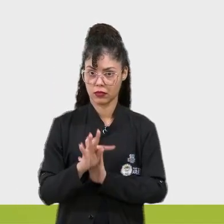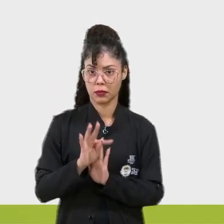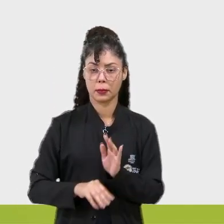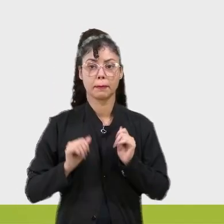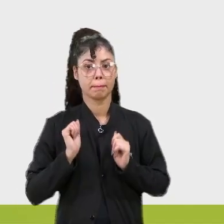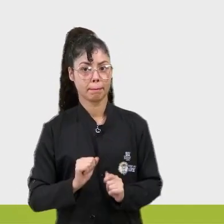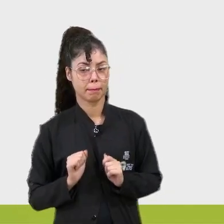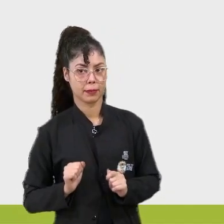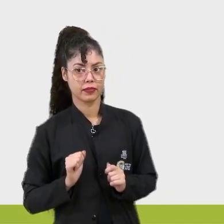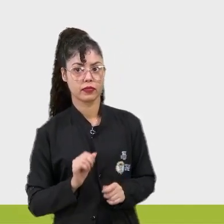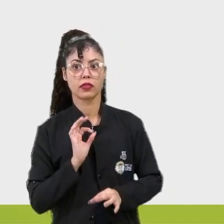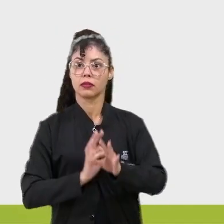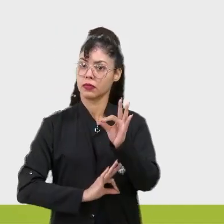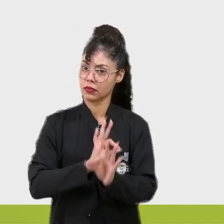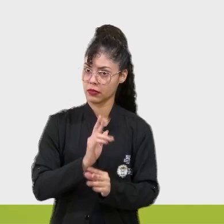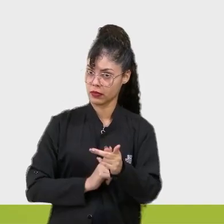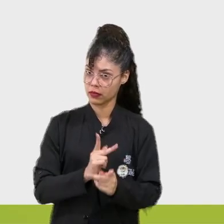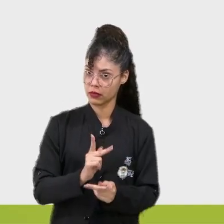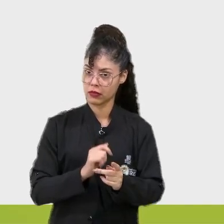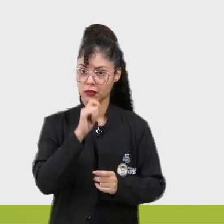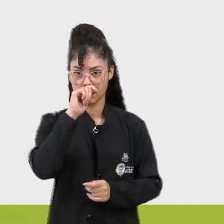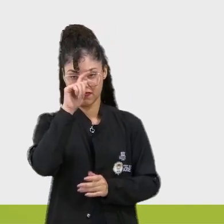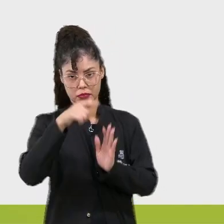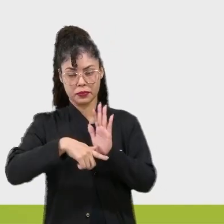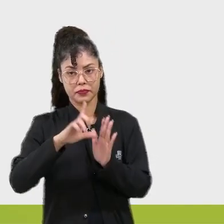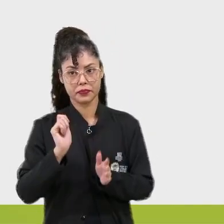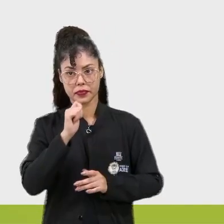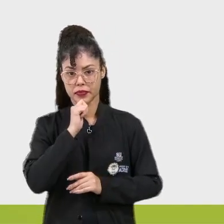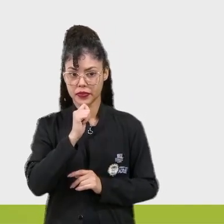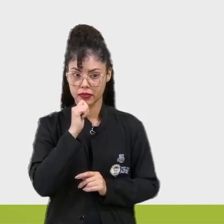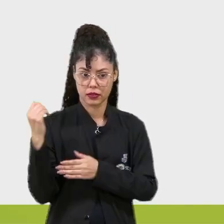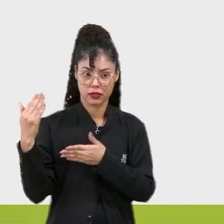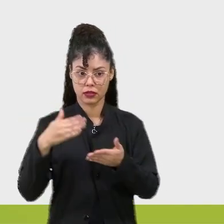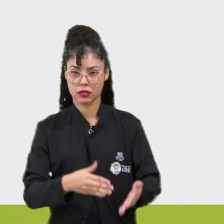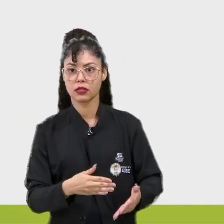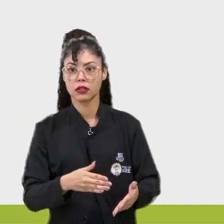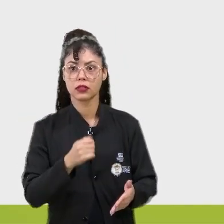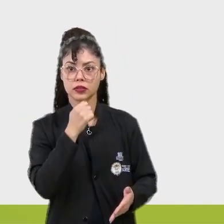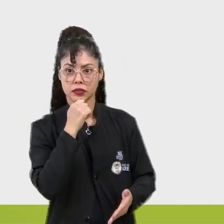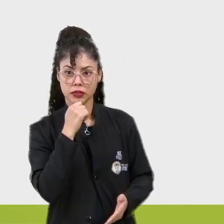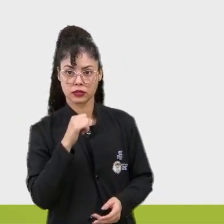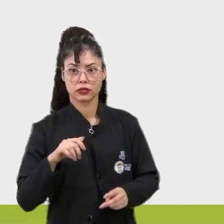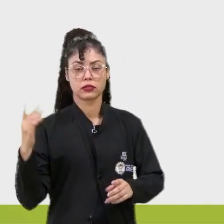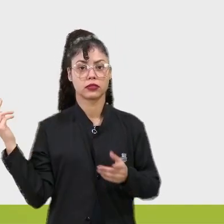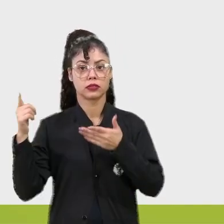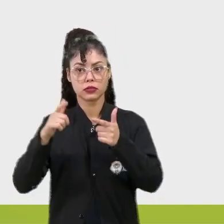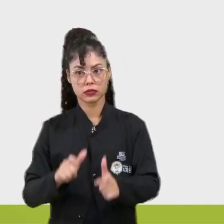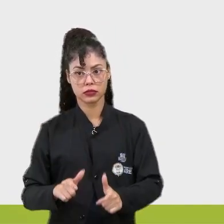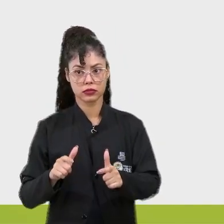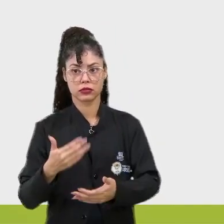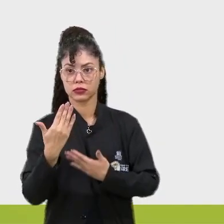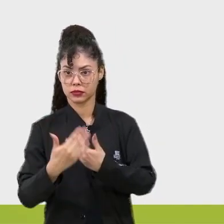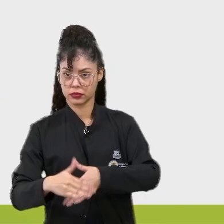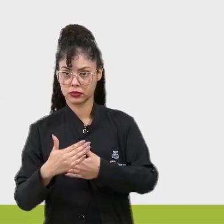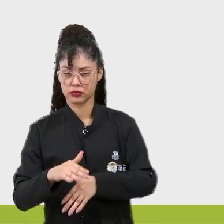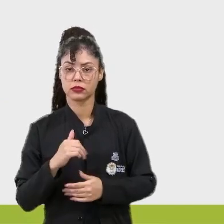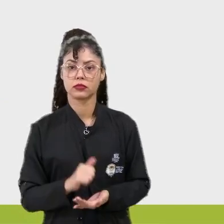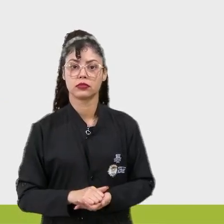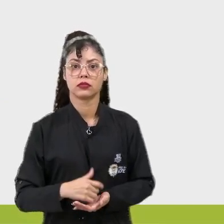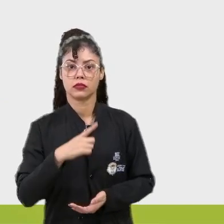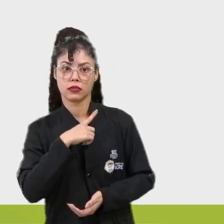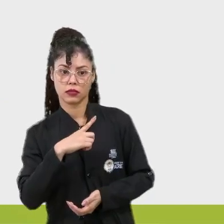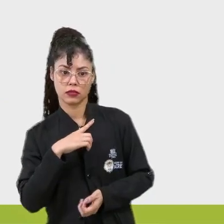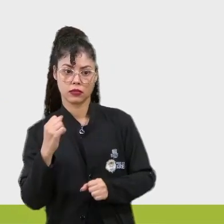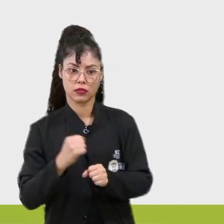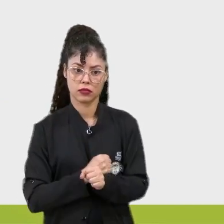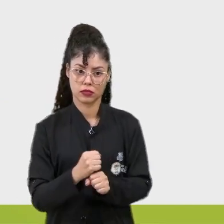ele pode ser planejado antes mesmo de você chegar até o local da sua prova, né? Vocês têm o